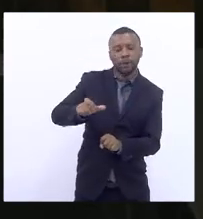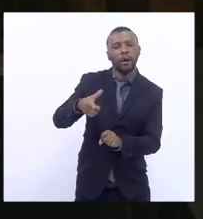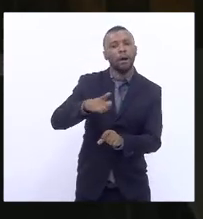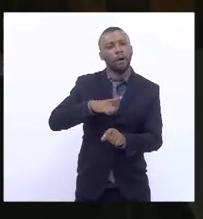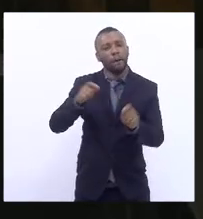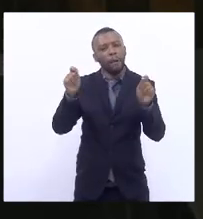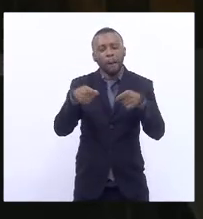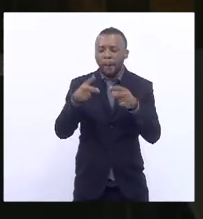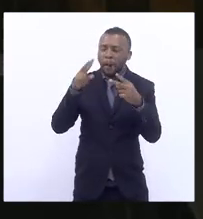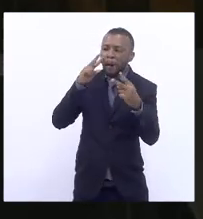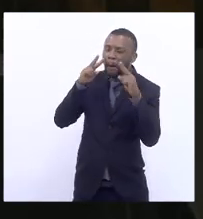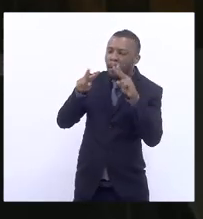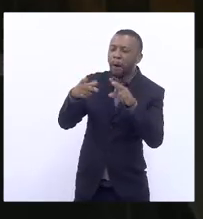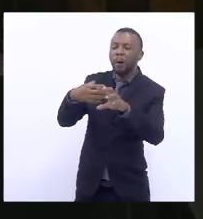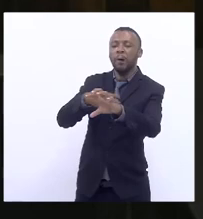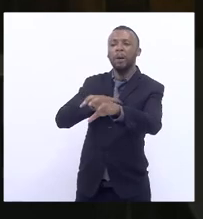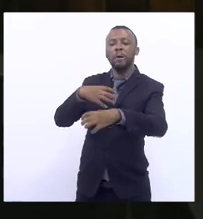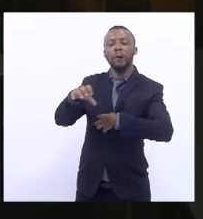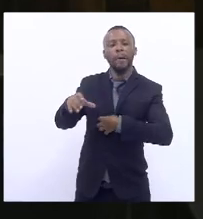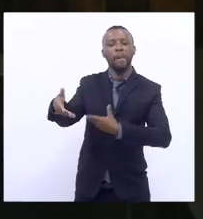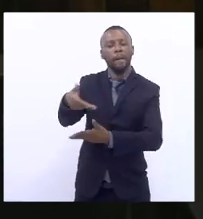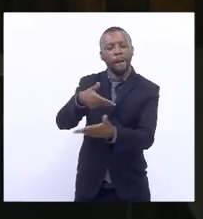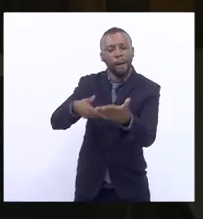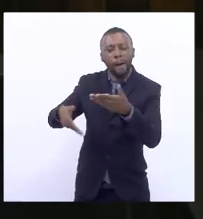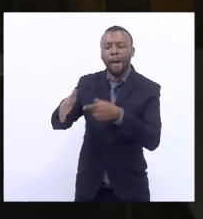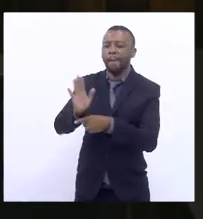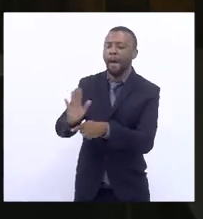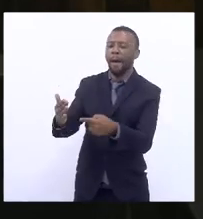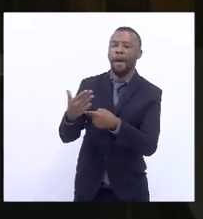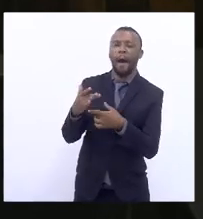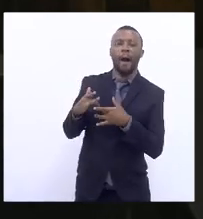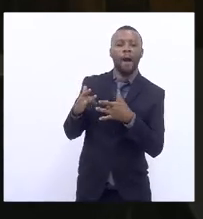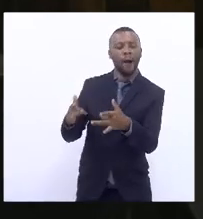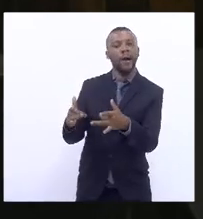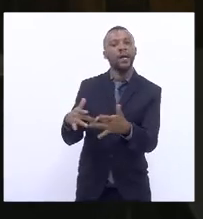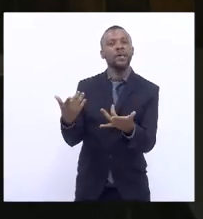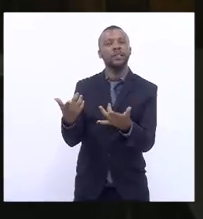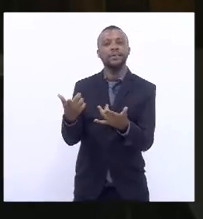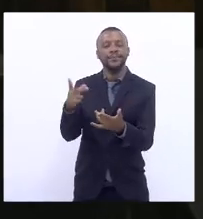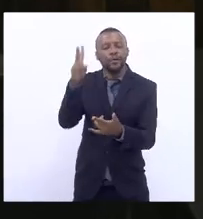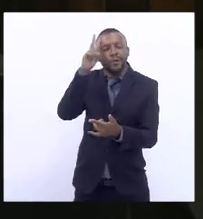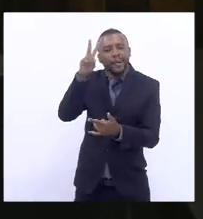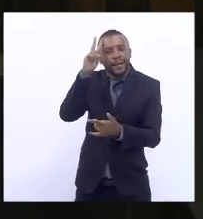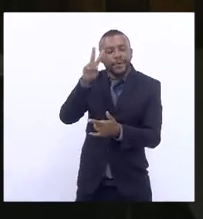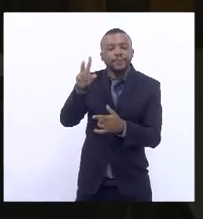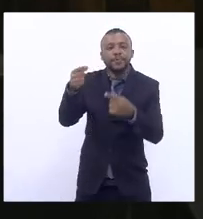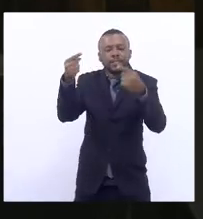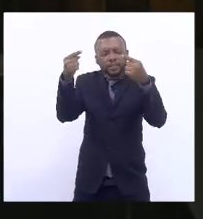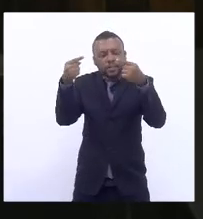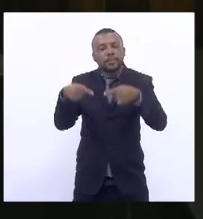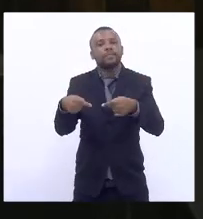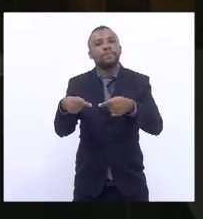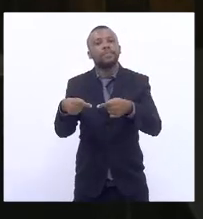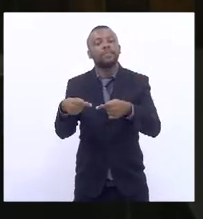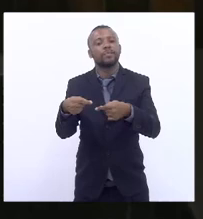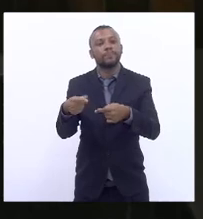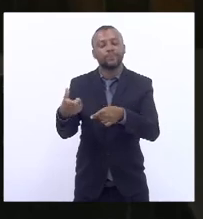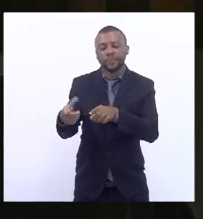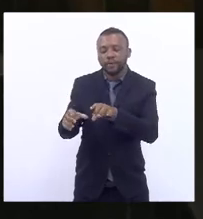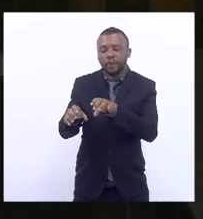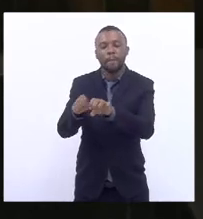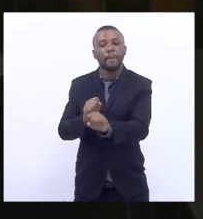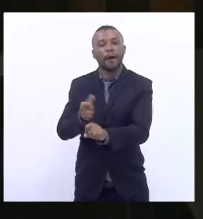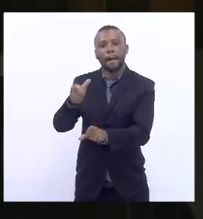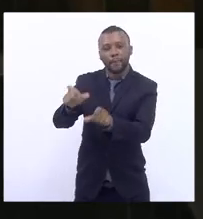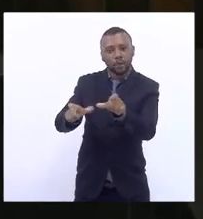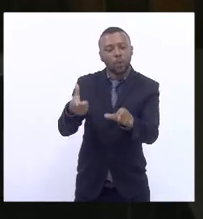como irmãs. E acho que a campanha da fraternidade também nos recorda disso, desse desafio de formar pessoas que